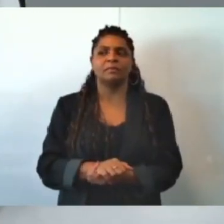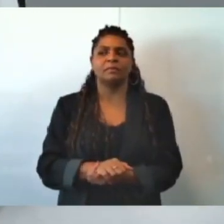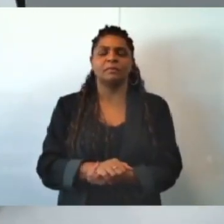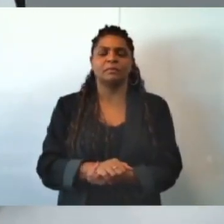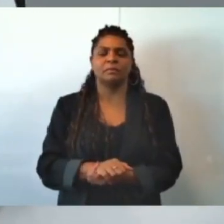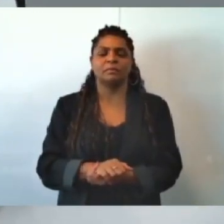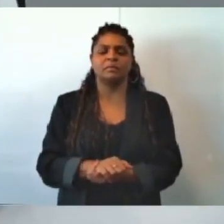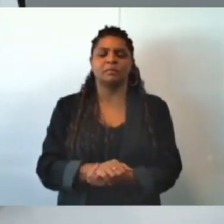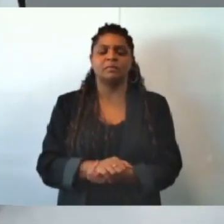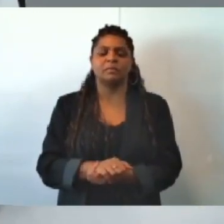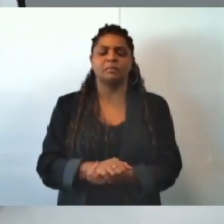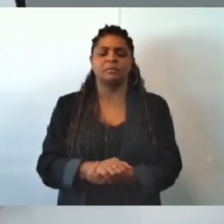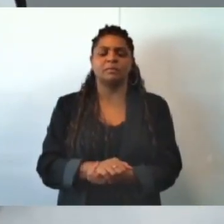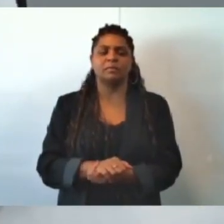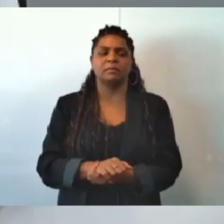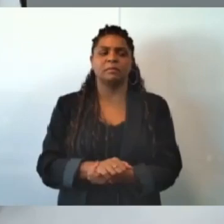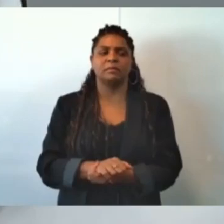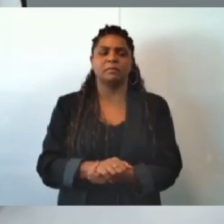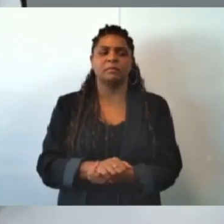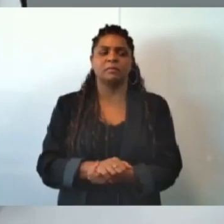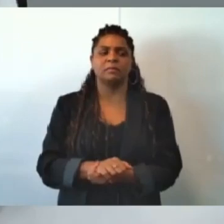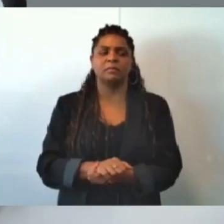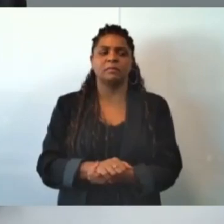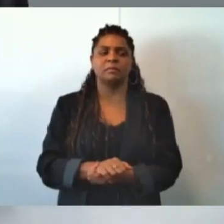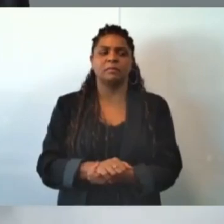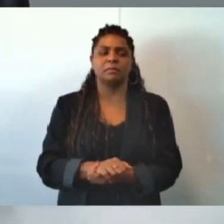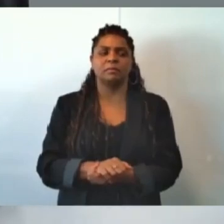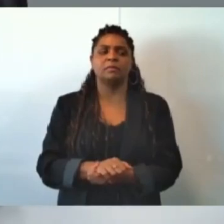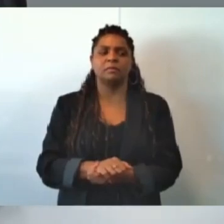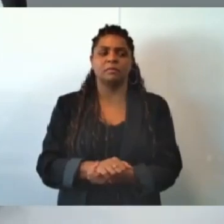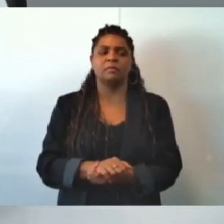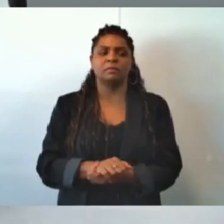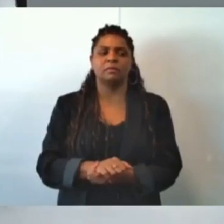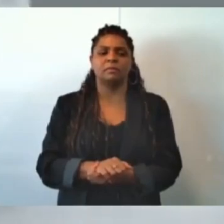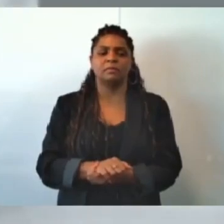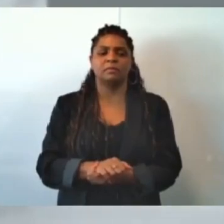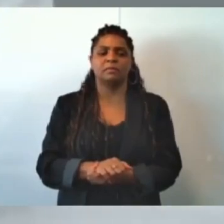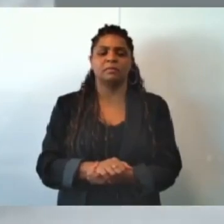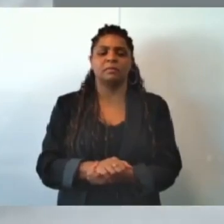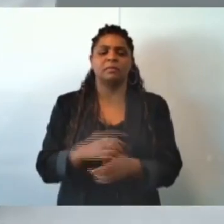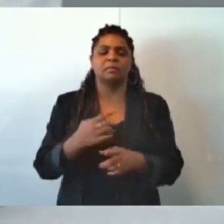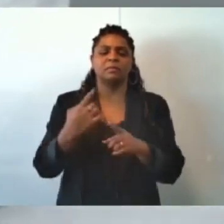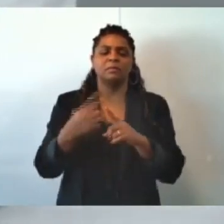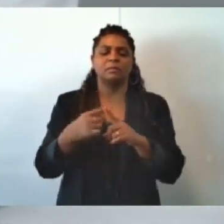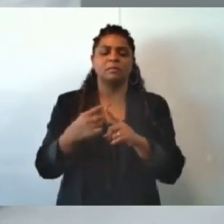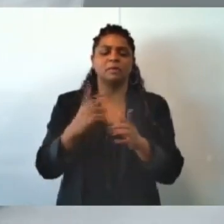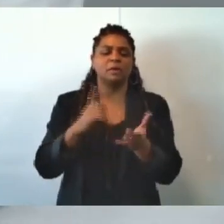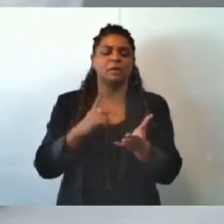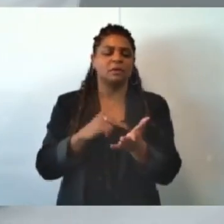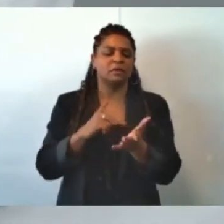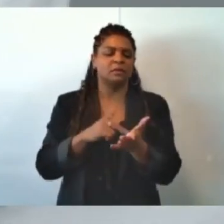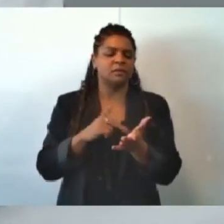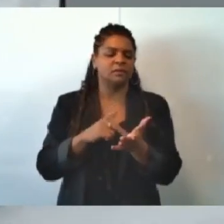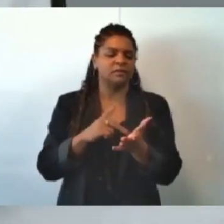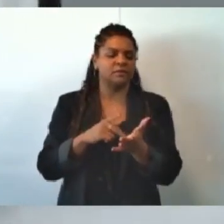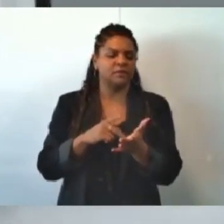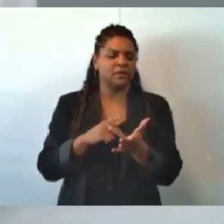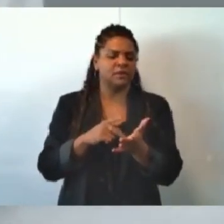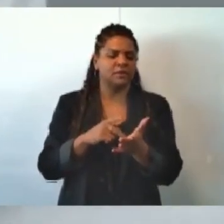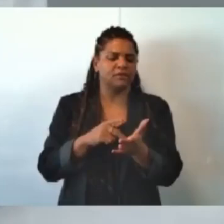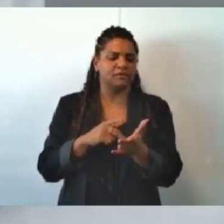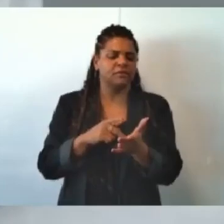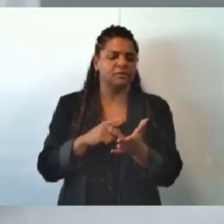joga, um fala, toma que o filho é da Leste, toma que o filho, não é verdade? Toma que o filho é